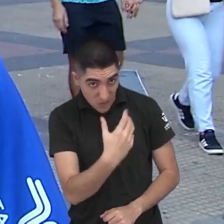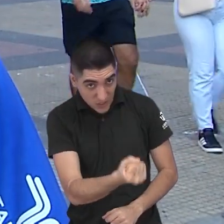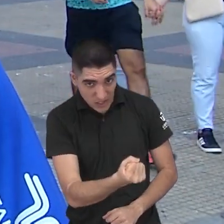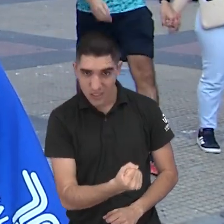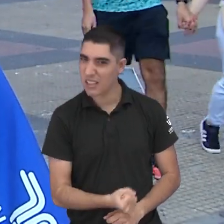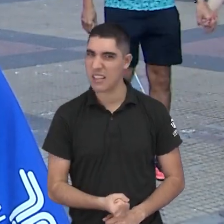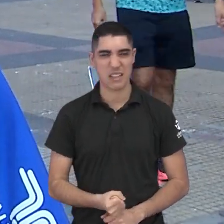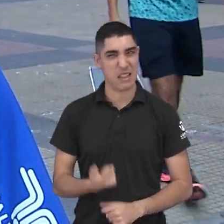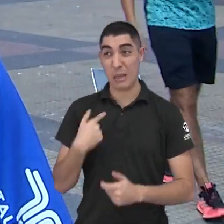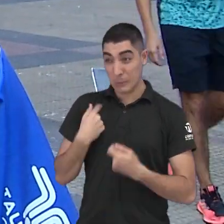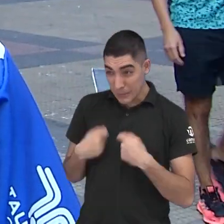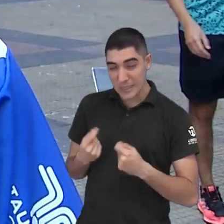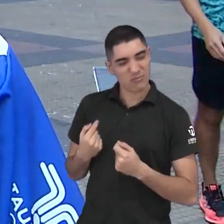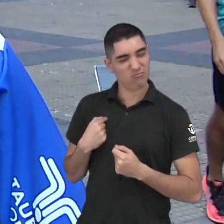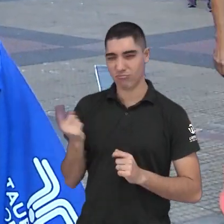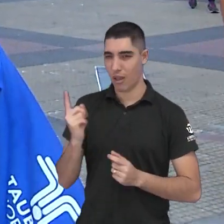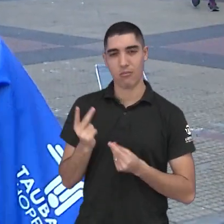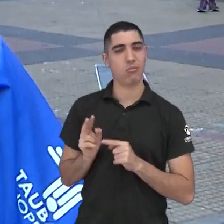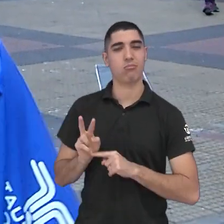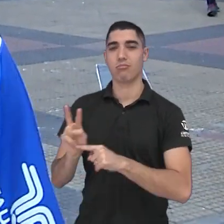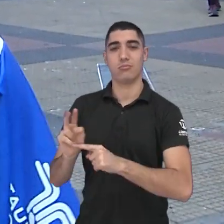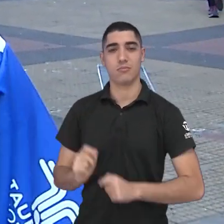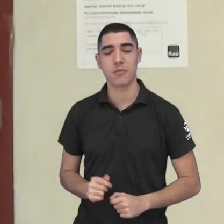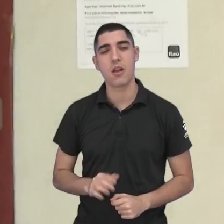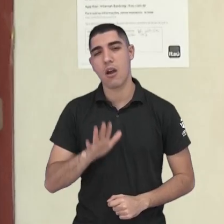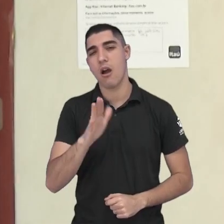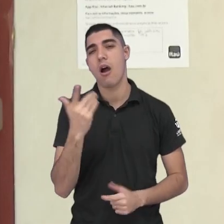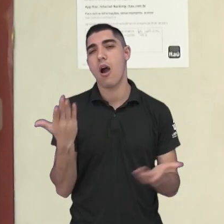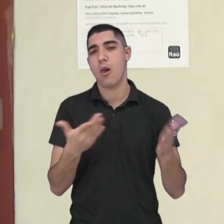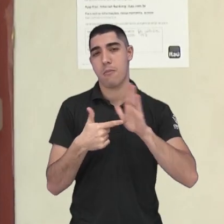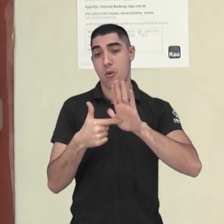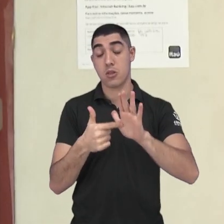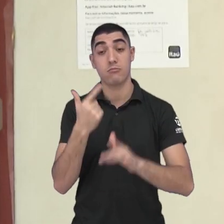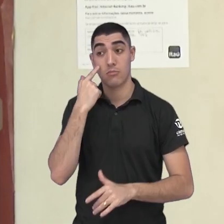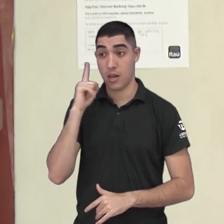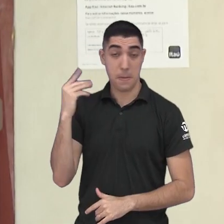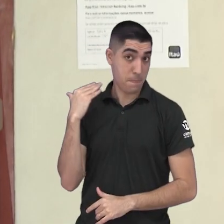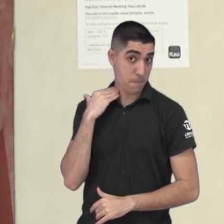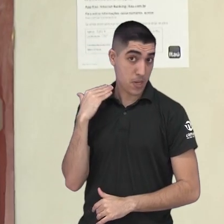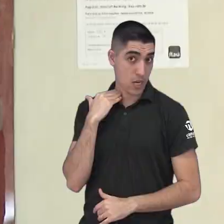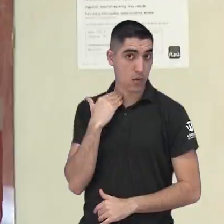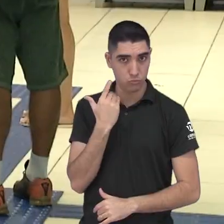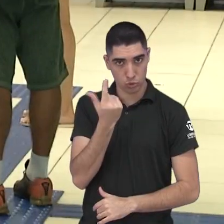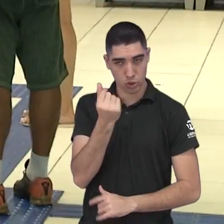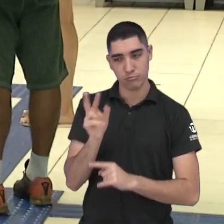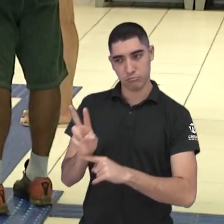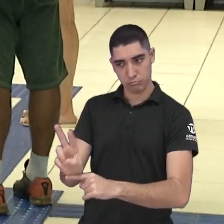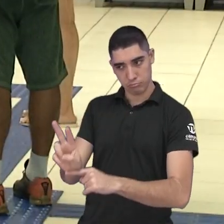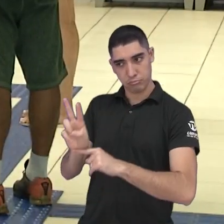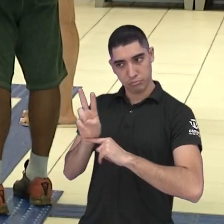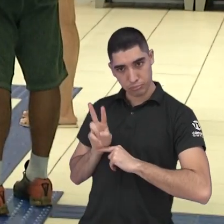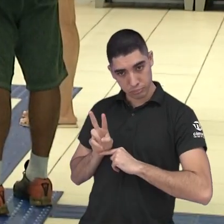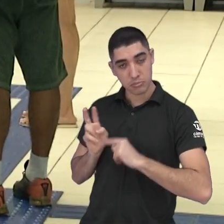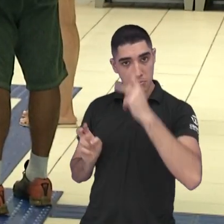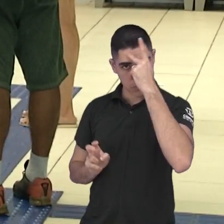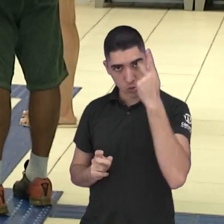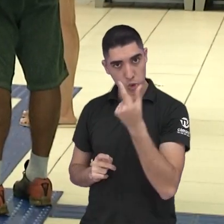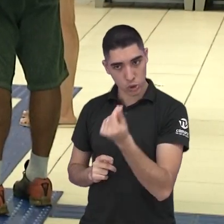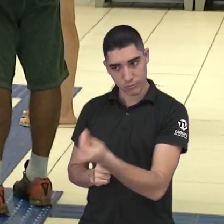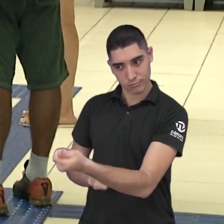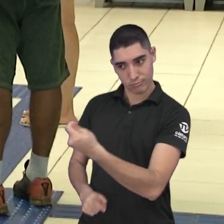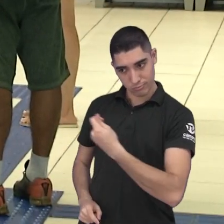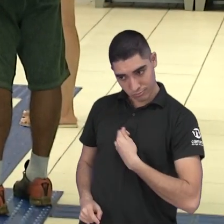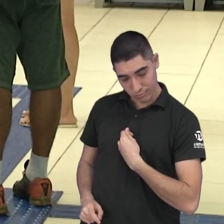Não, pior que não. Não faria, nem Não faria. precisando. Nem tivesse precisando. Vamos entender melhor como isso funciona. Um empréstimo no banco, por exemplo,